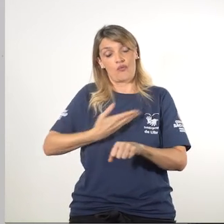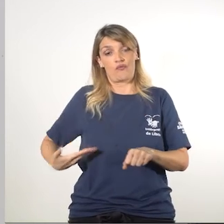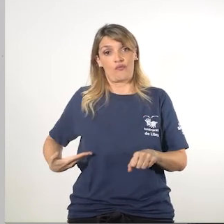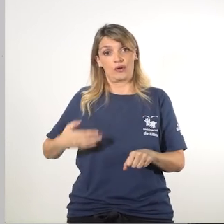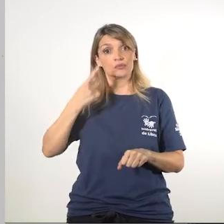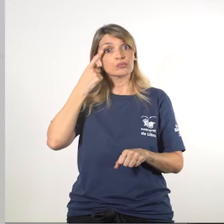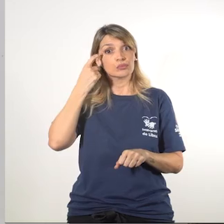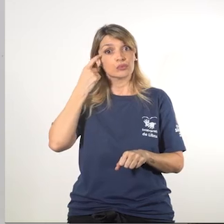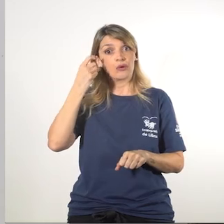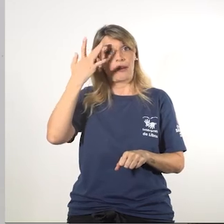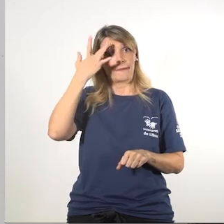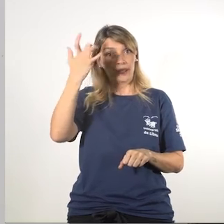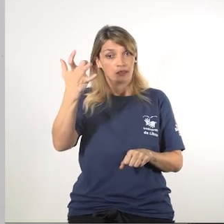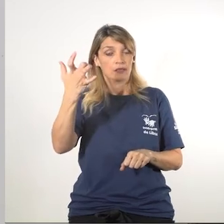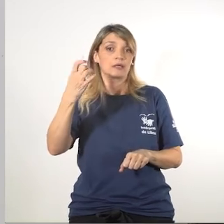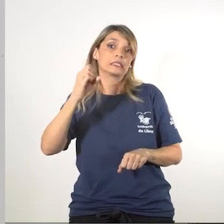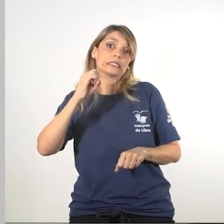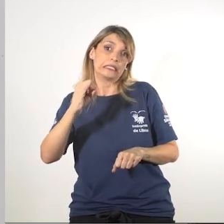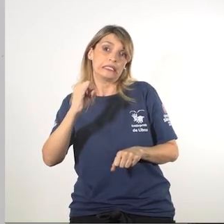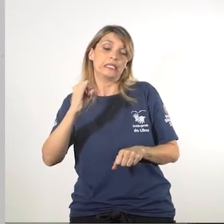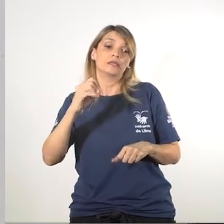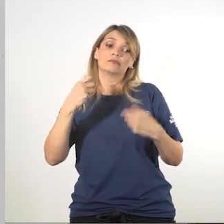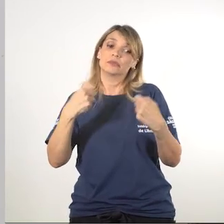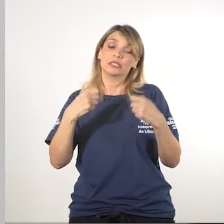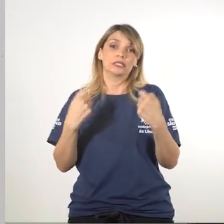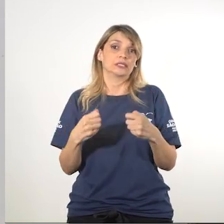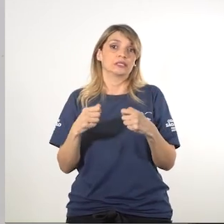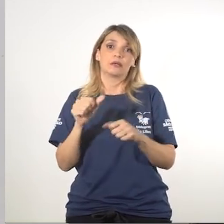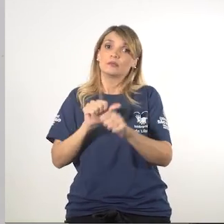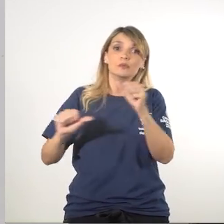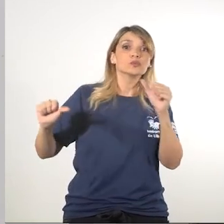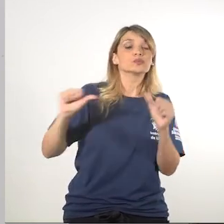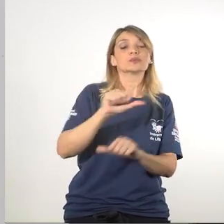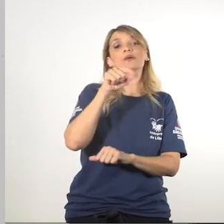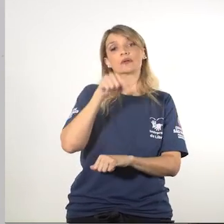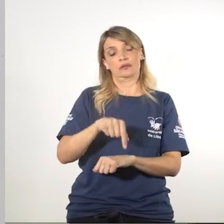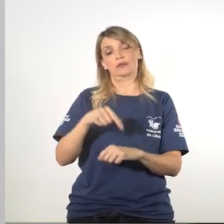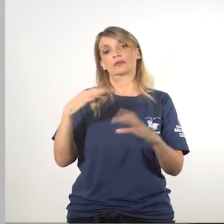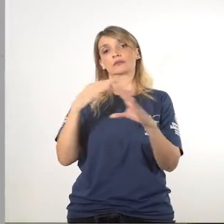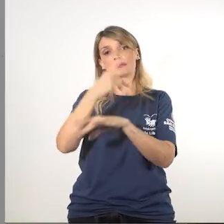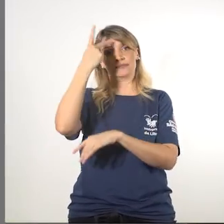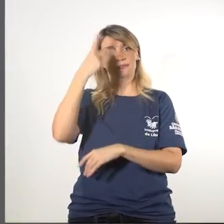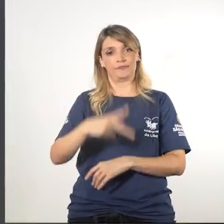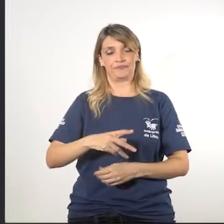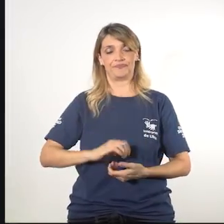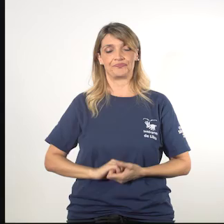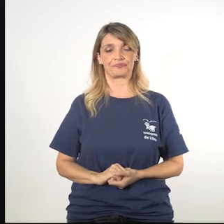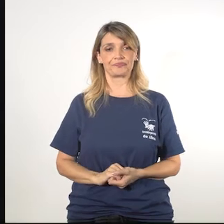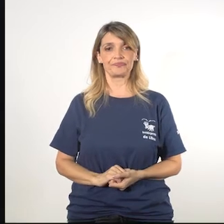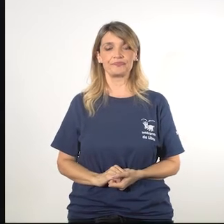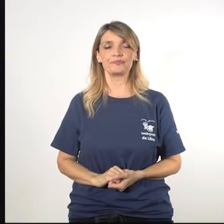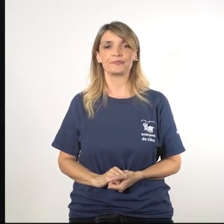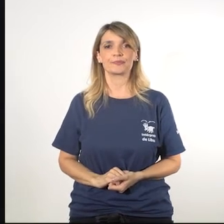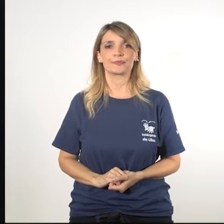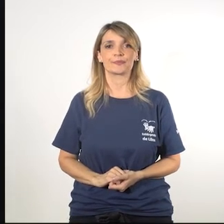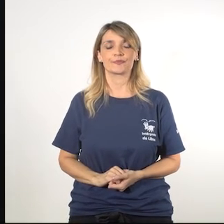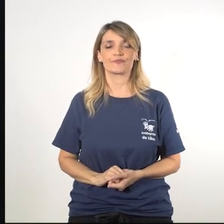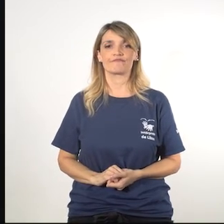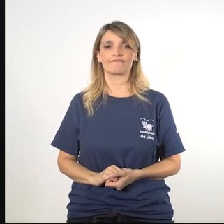Estado para ver se é o caso de tomar medidas isoladas aqui na cidade de São Paulo. Bom,